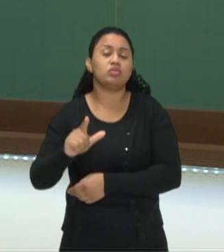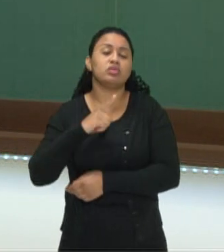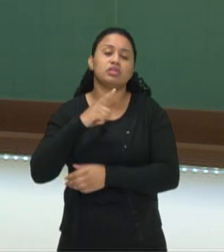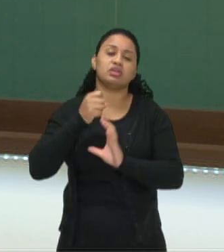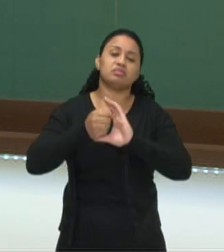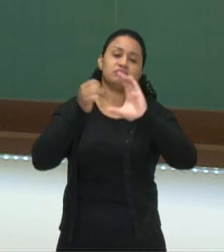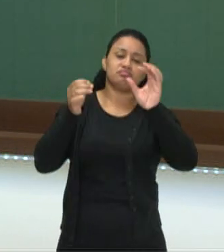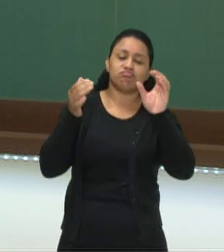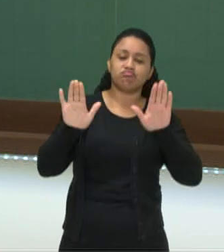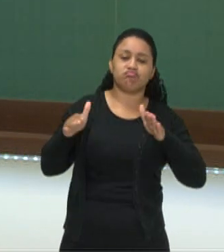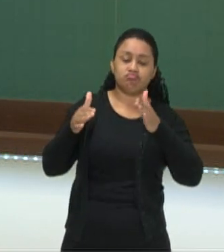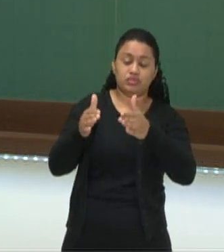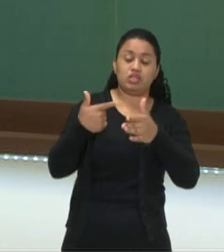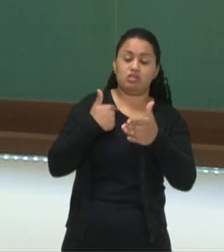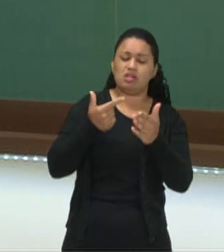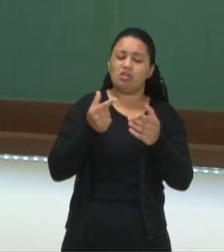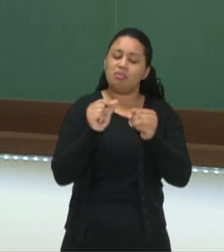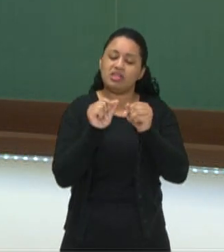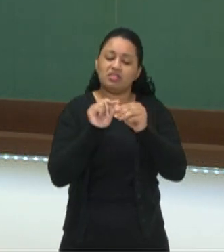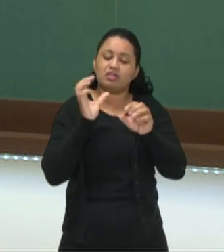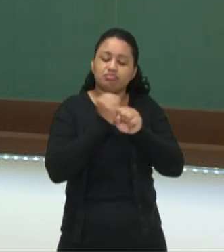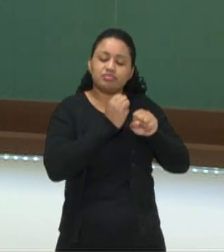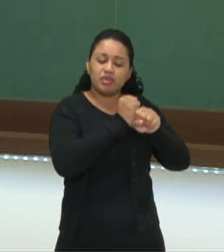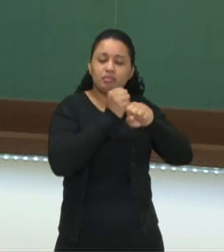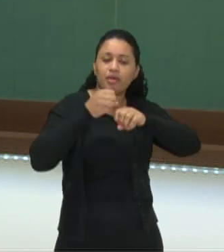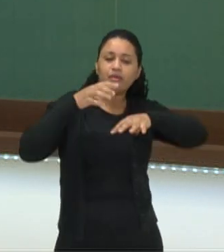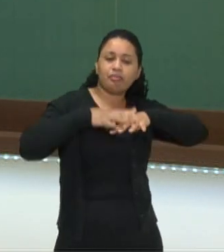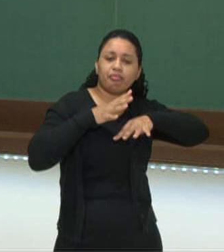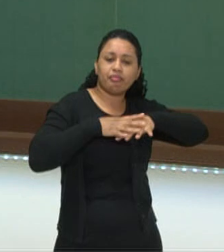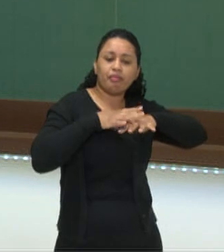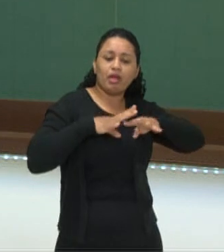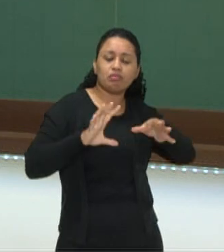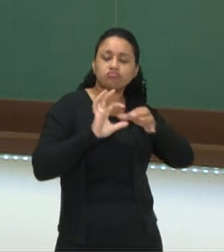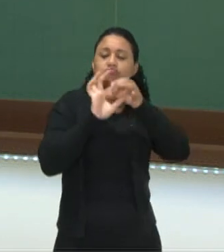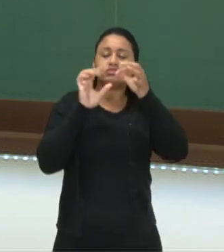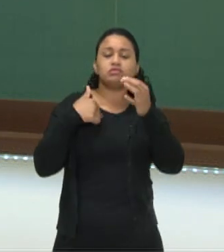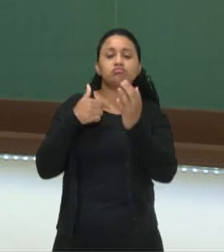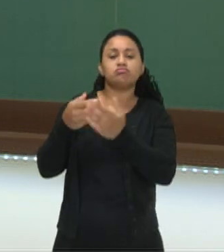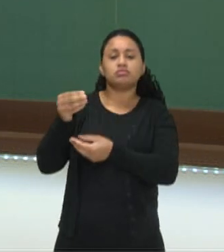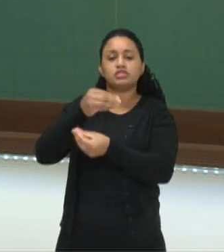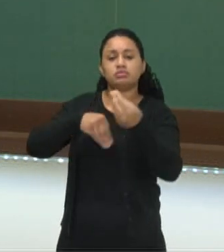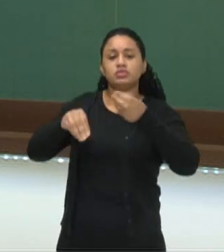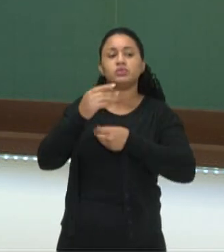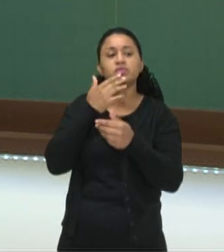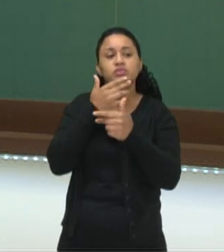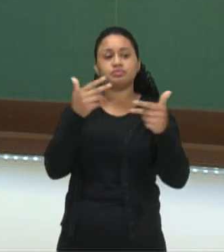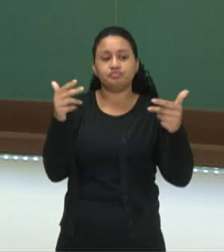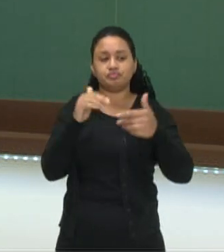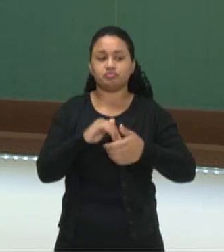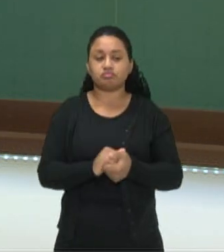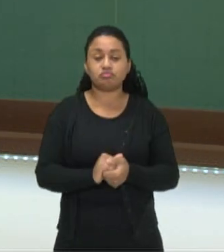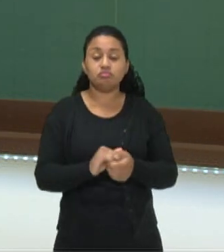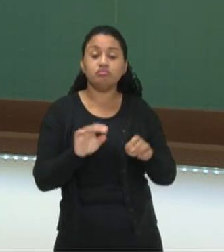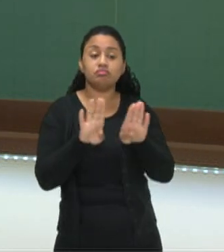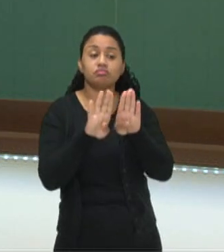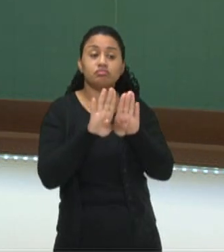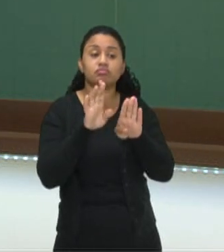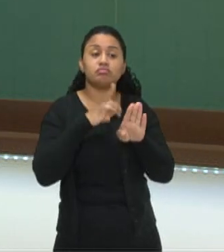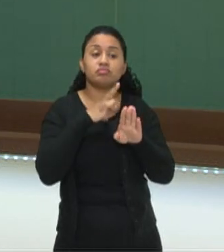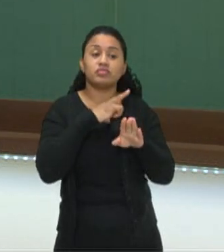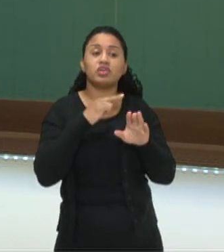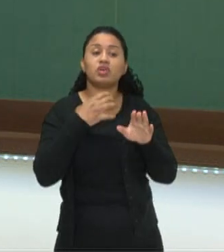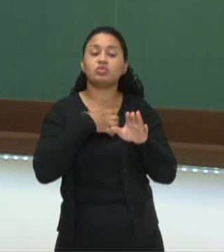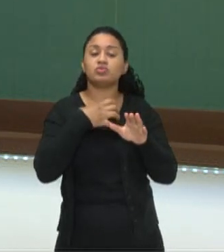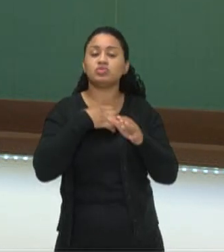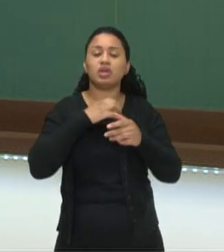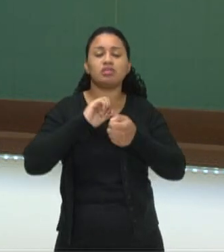uma equação matemática dentro das suas composições, dentro desse abstracionismo. E nós temos essa figura das formas,